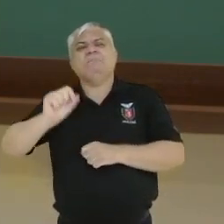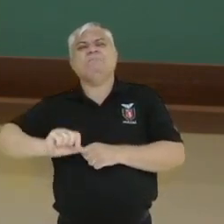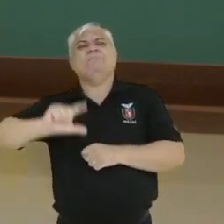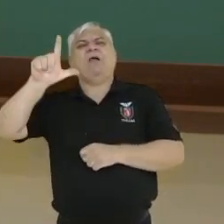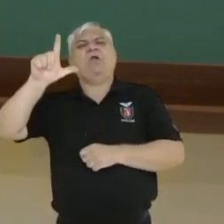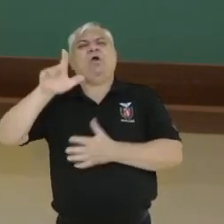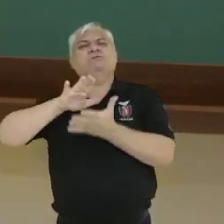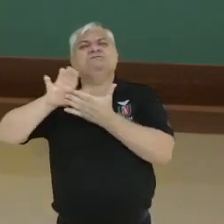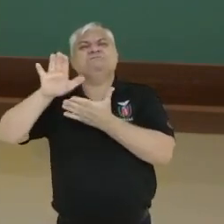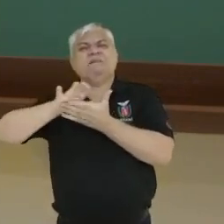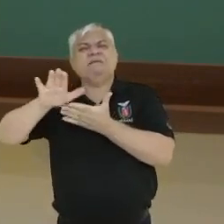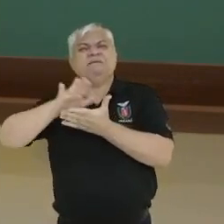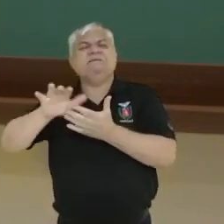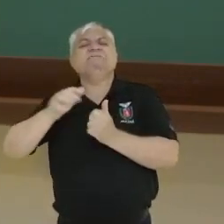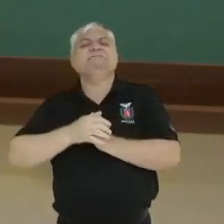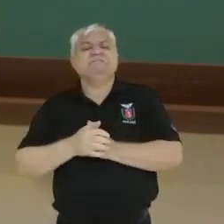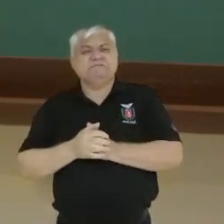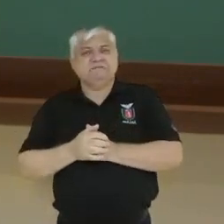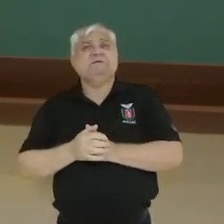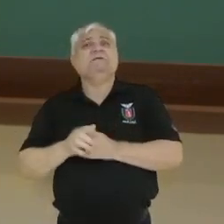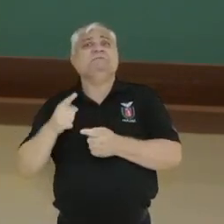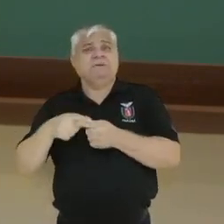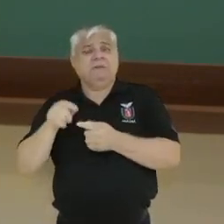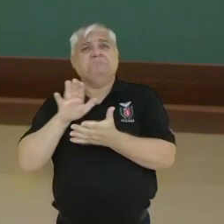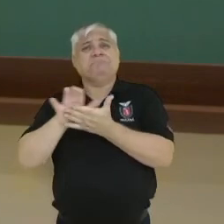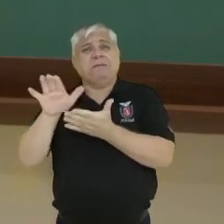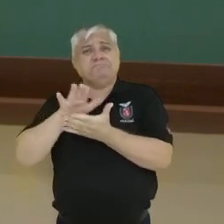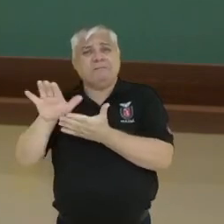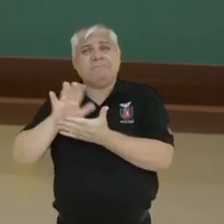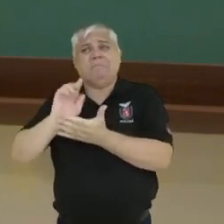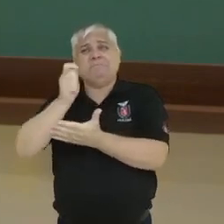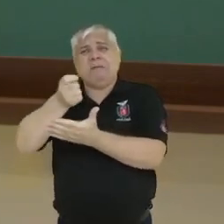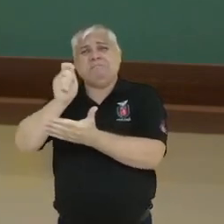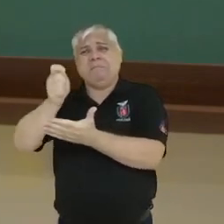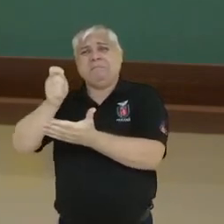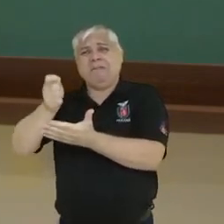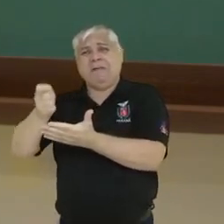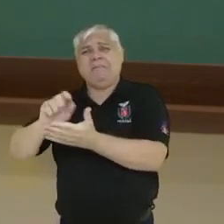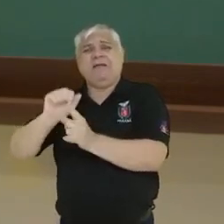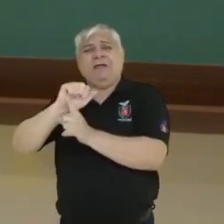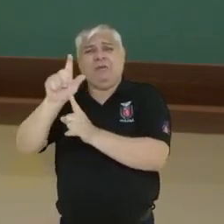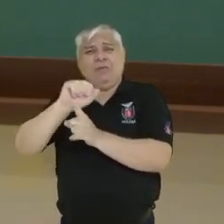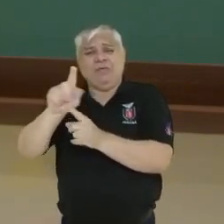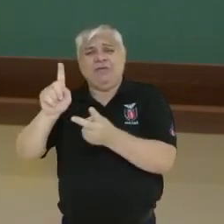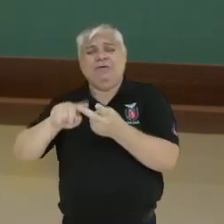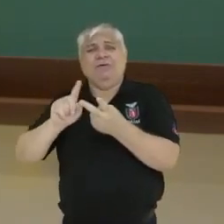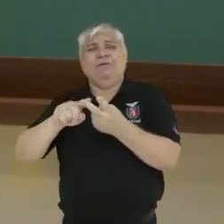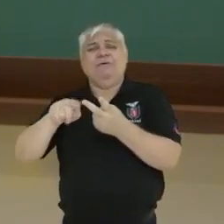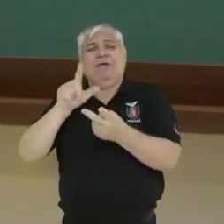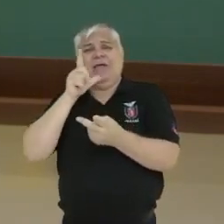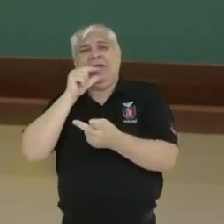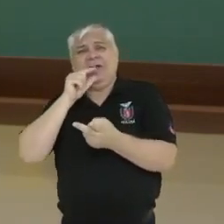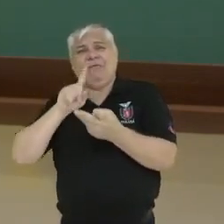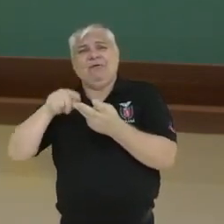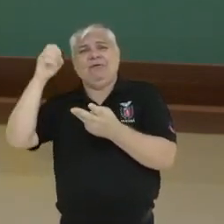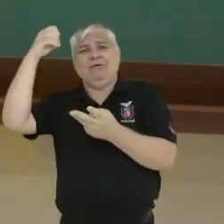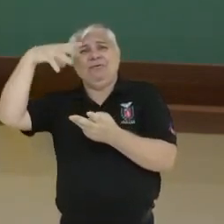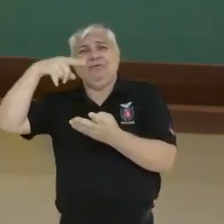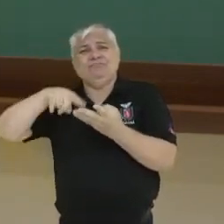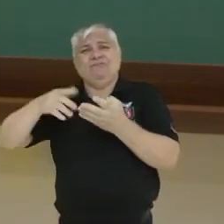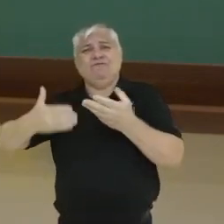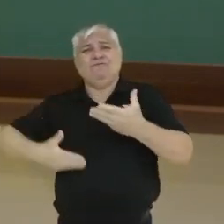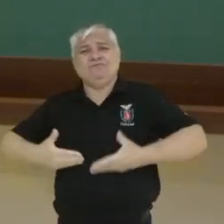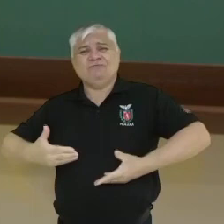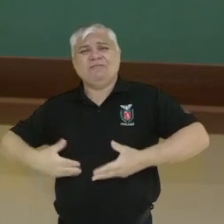os negócios físicos são maiores as despesas, né? Porque você vai ter despesa com aluguel, despesa mais com água, com luz, do que um